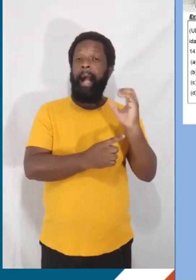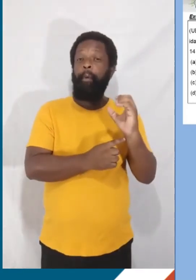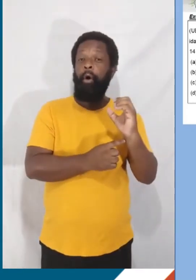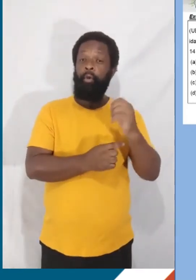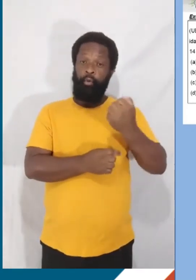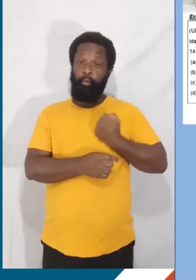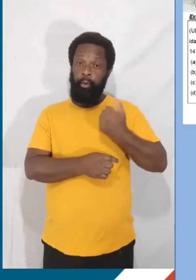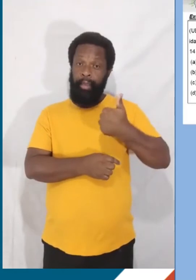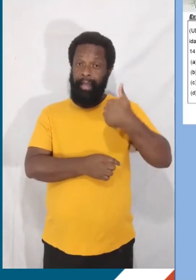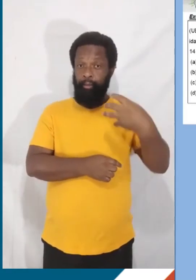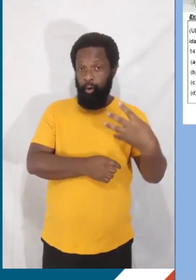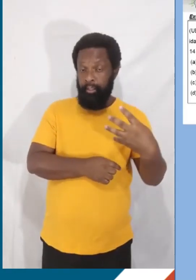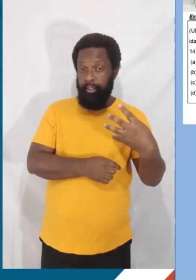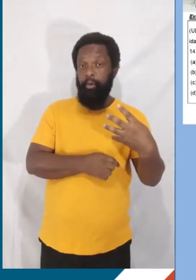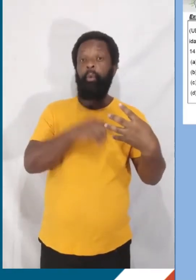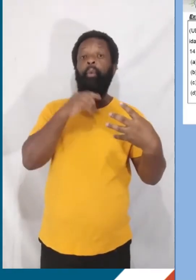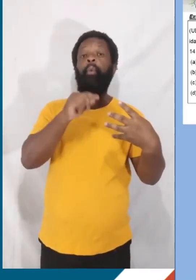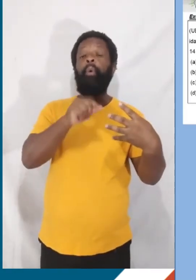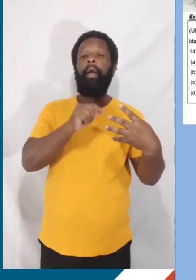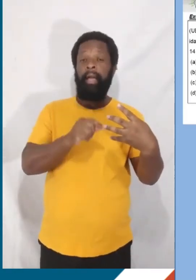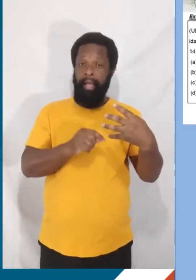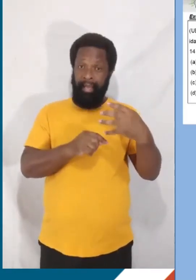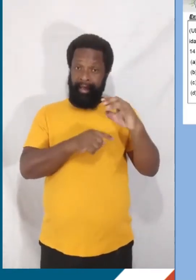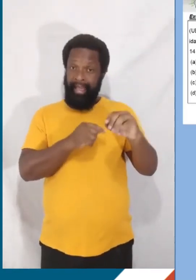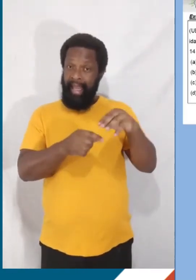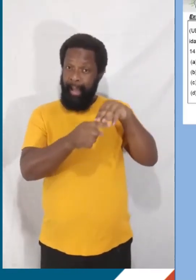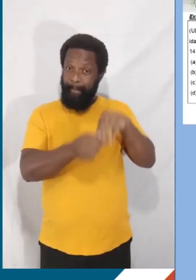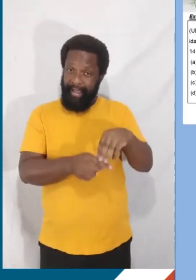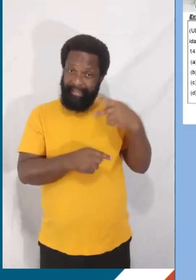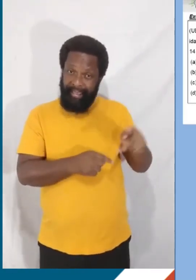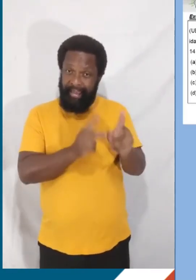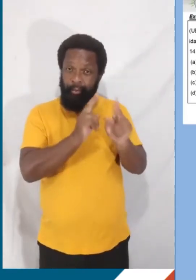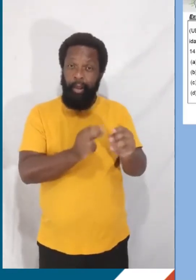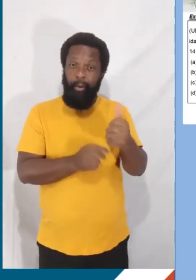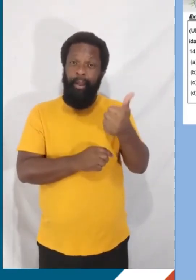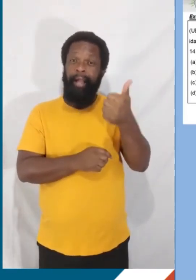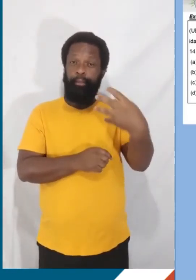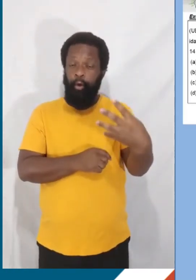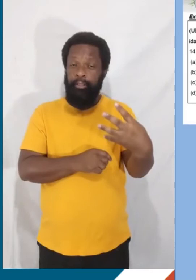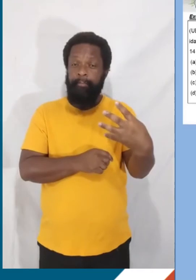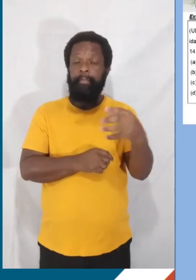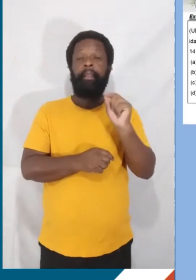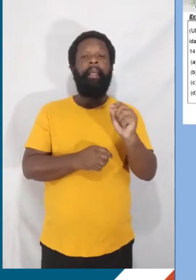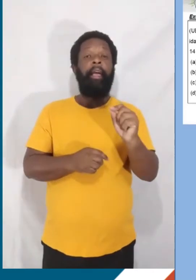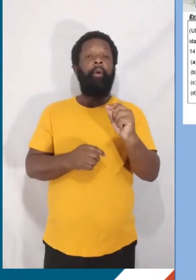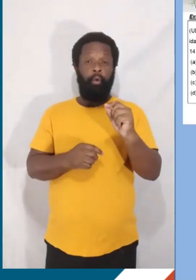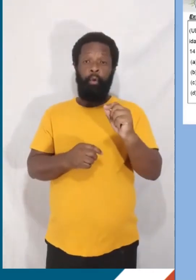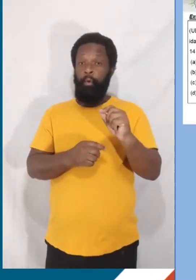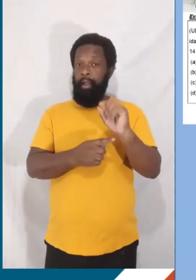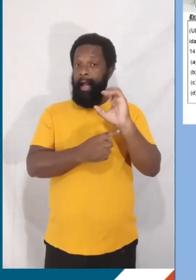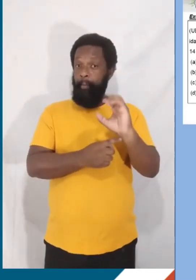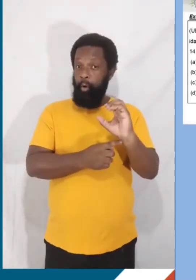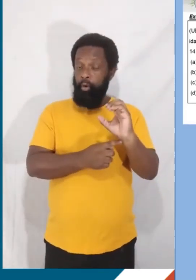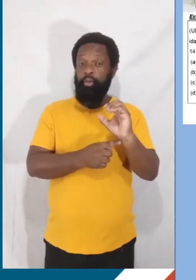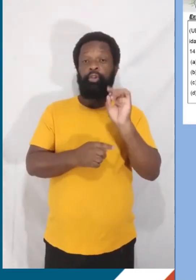pelo carbono 14, quer dizer que o carbono tem massa igual a 14. Então, está se discutindo em que você